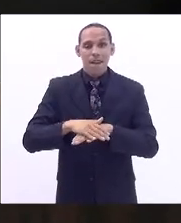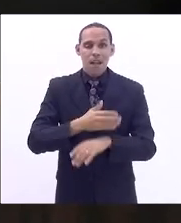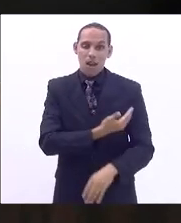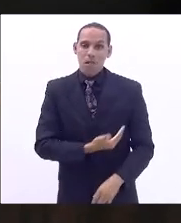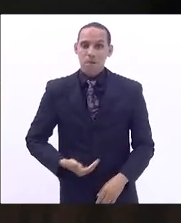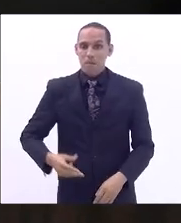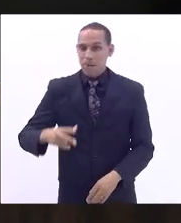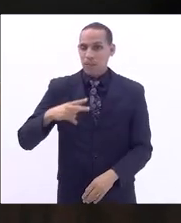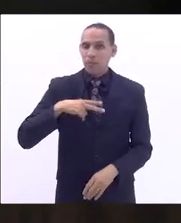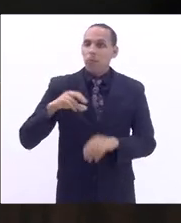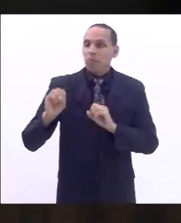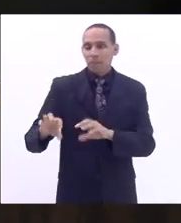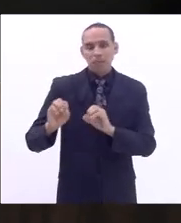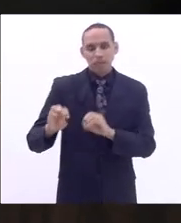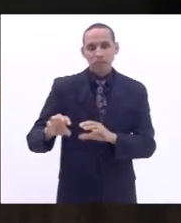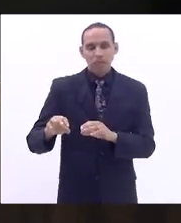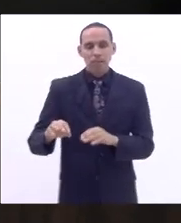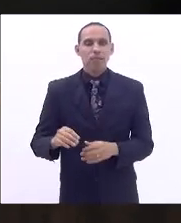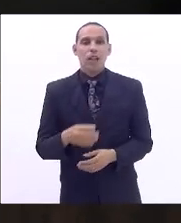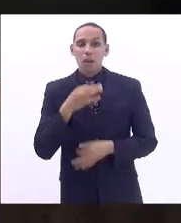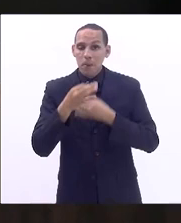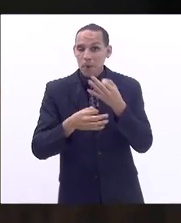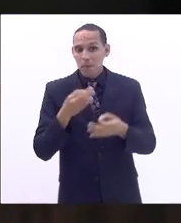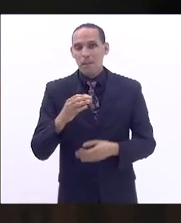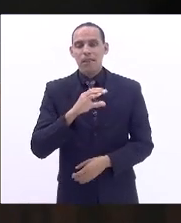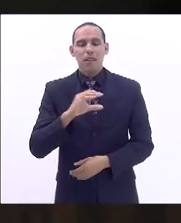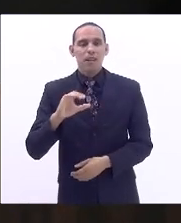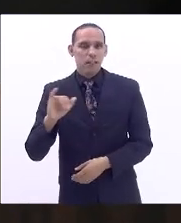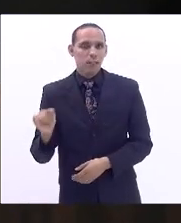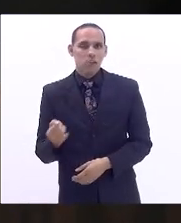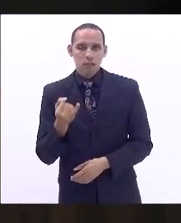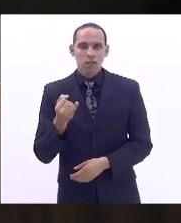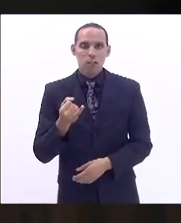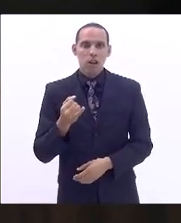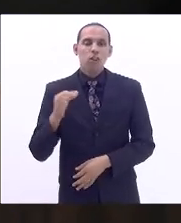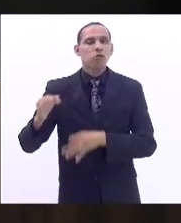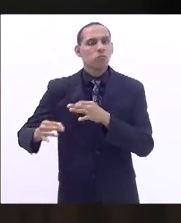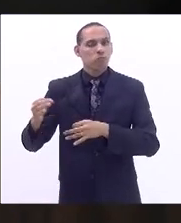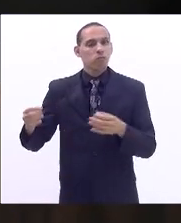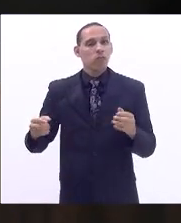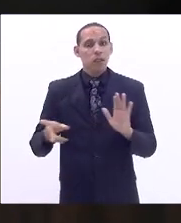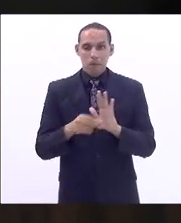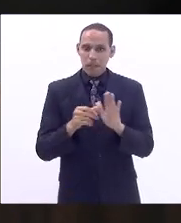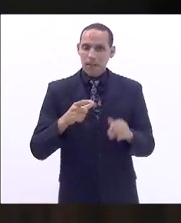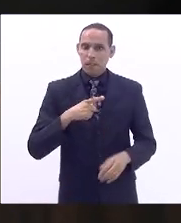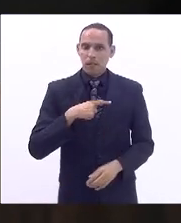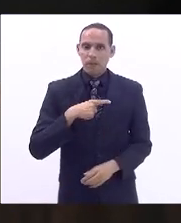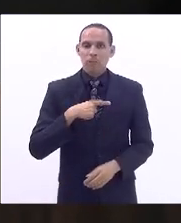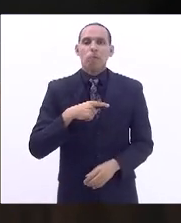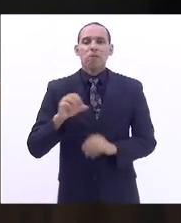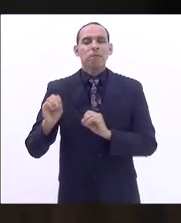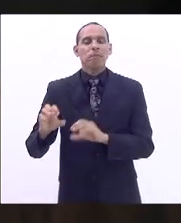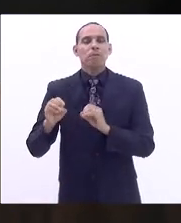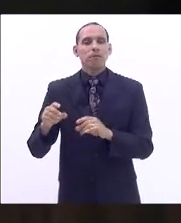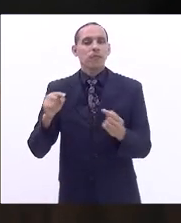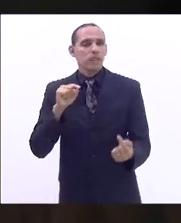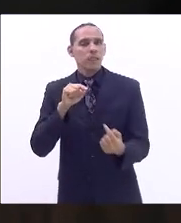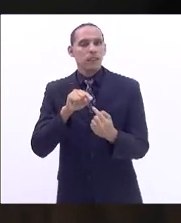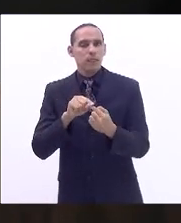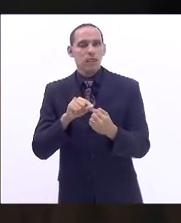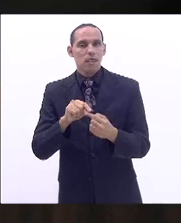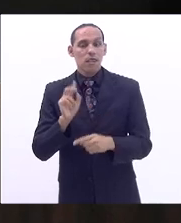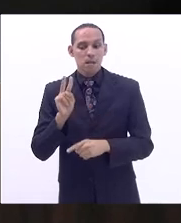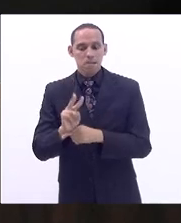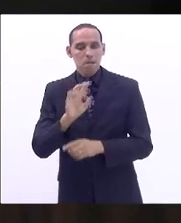na forma em que menciona pareceres da comissão de condição de Jesus pela juridicidade com emenda de educação favorável